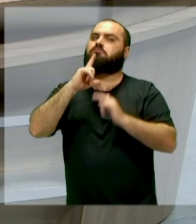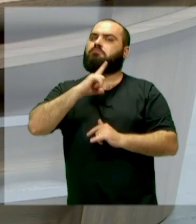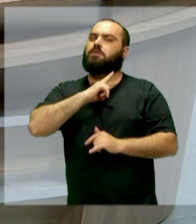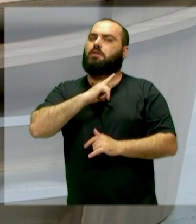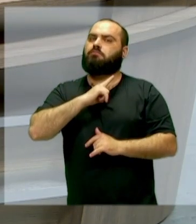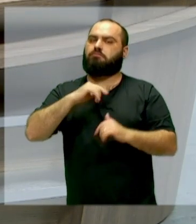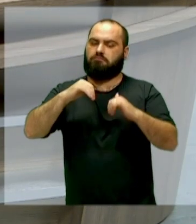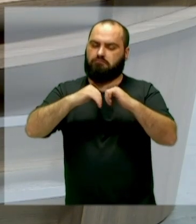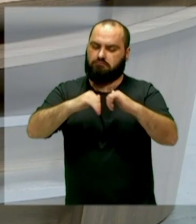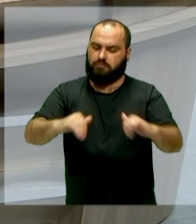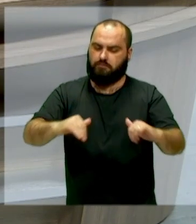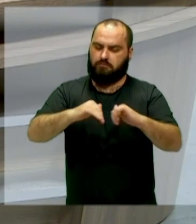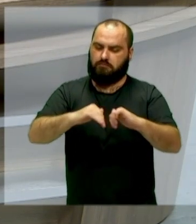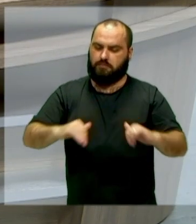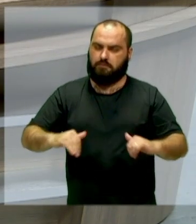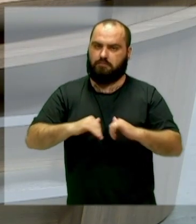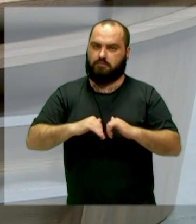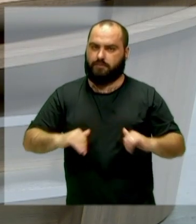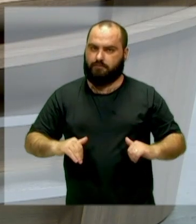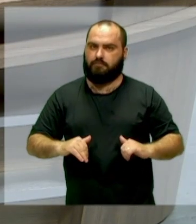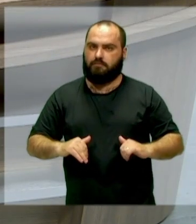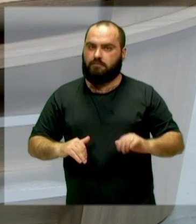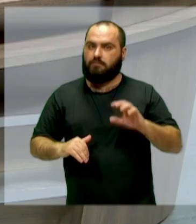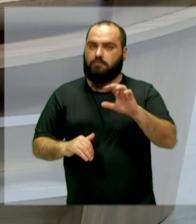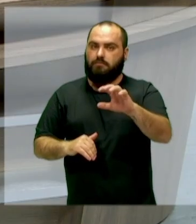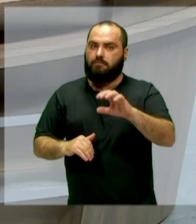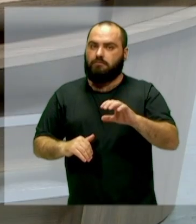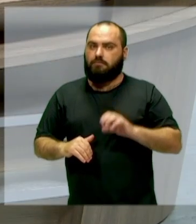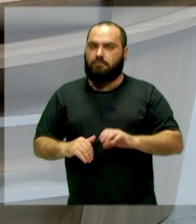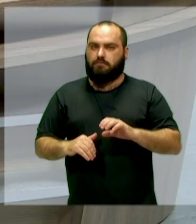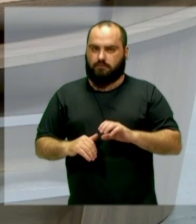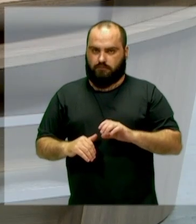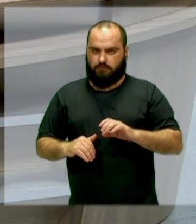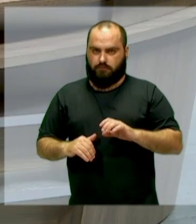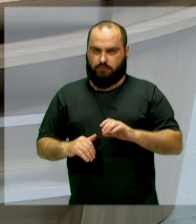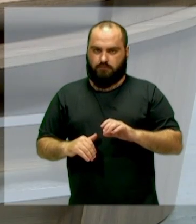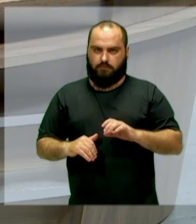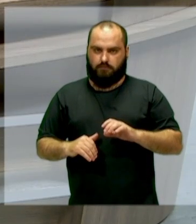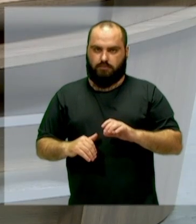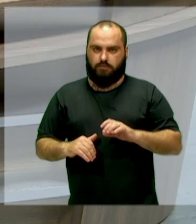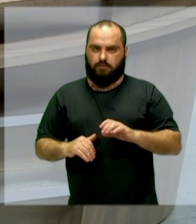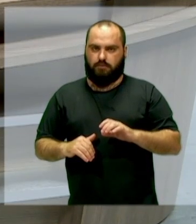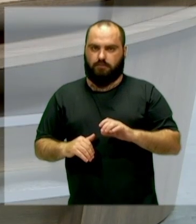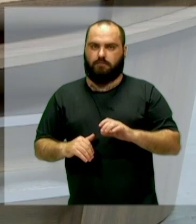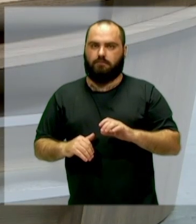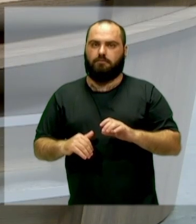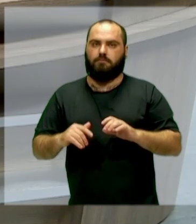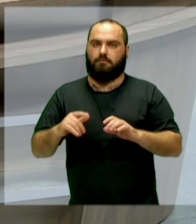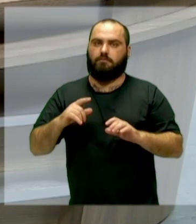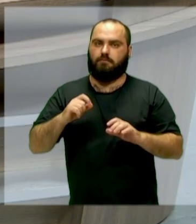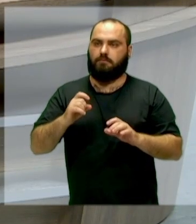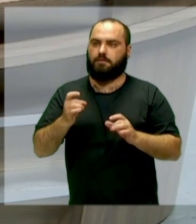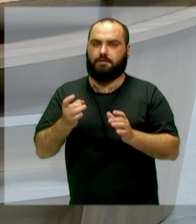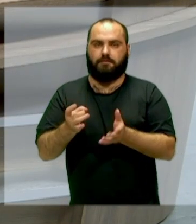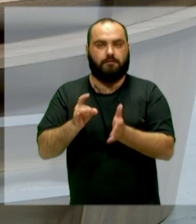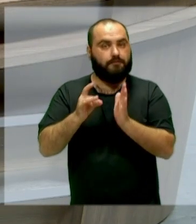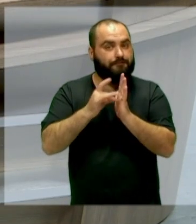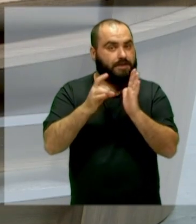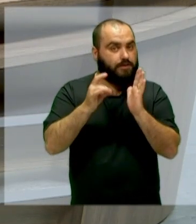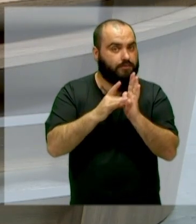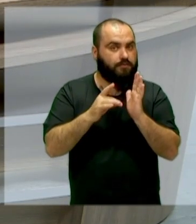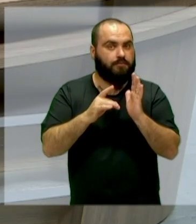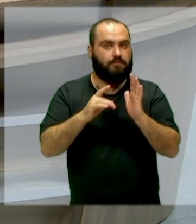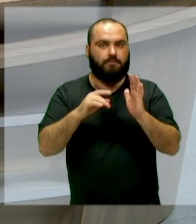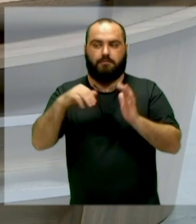essa política de separar realmente eles recebem e inclusive em separado a parte de vidro a parte